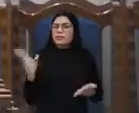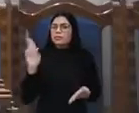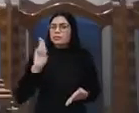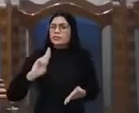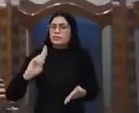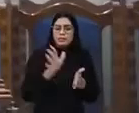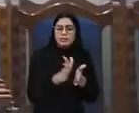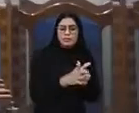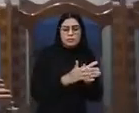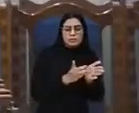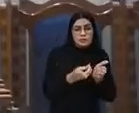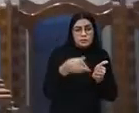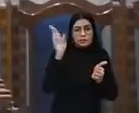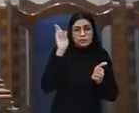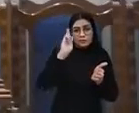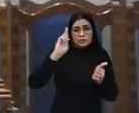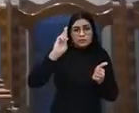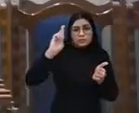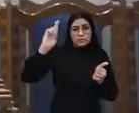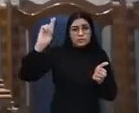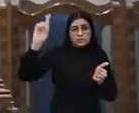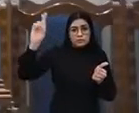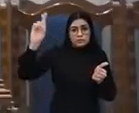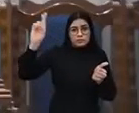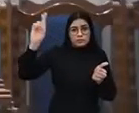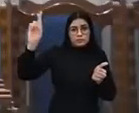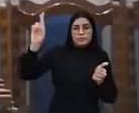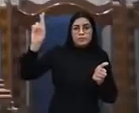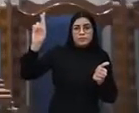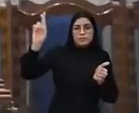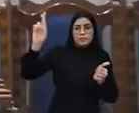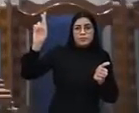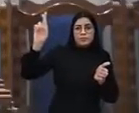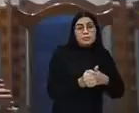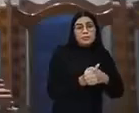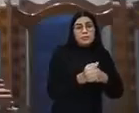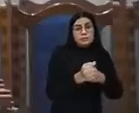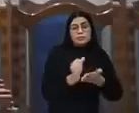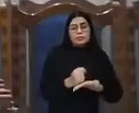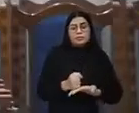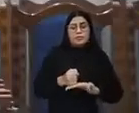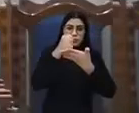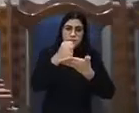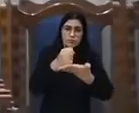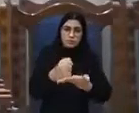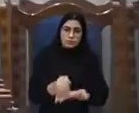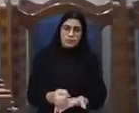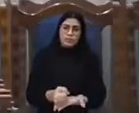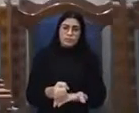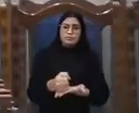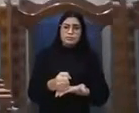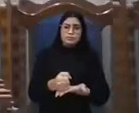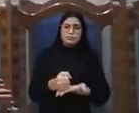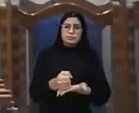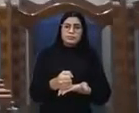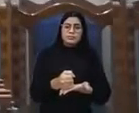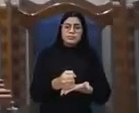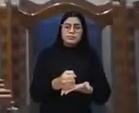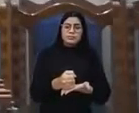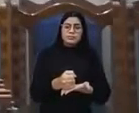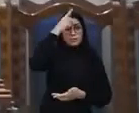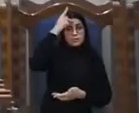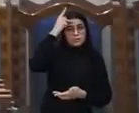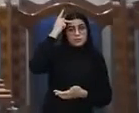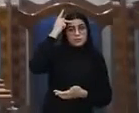Senhor, é no sentido de orientar, é no sentido de ajudar, é no sentido de fazer as